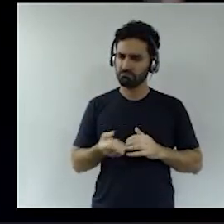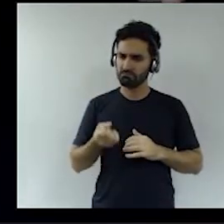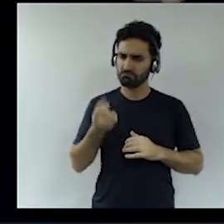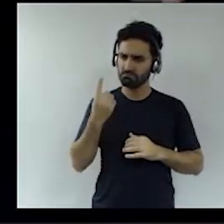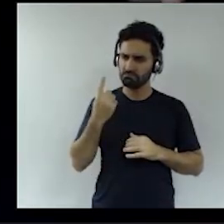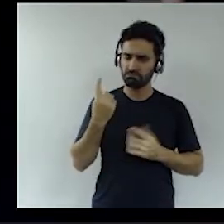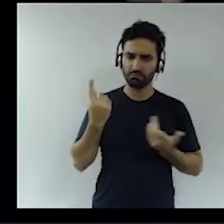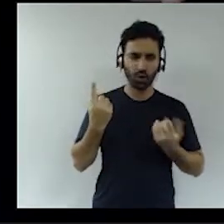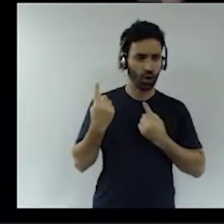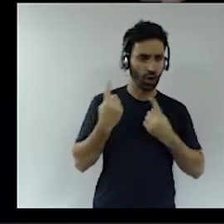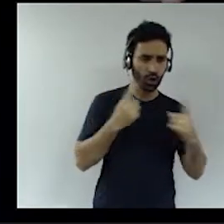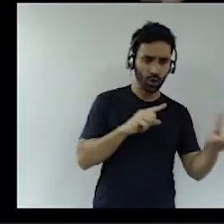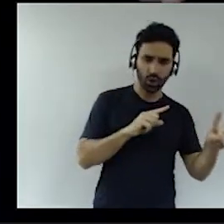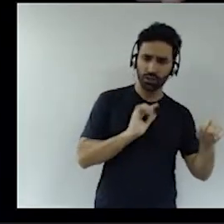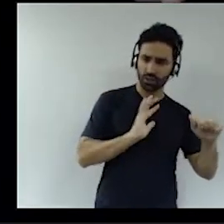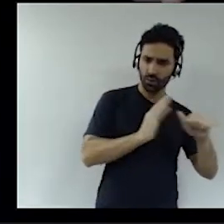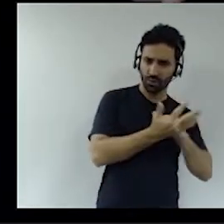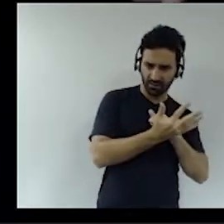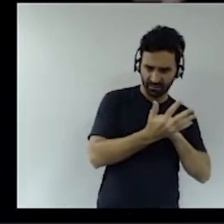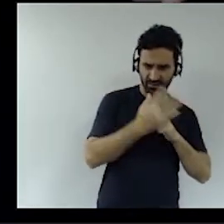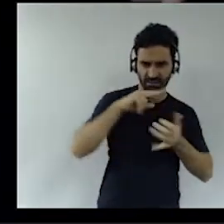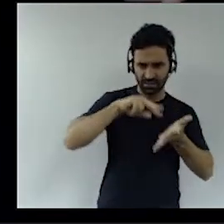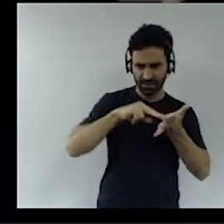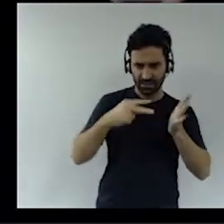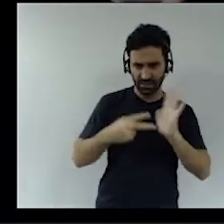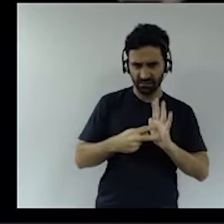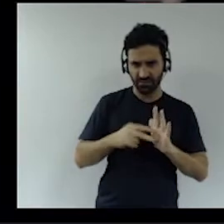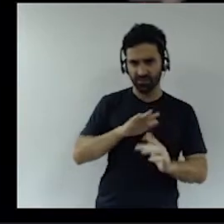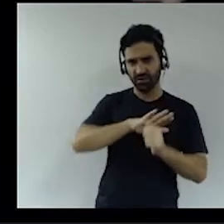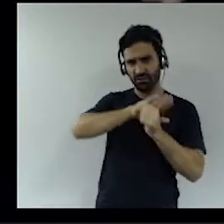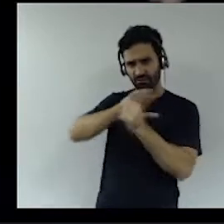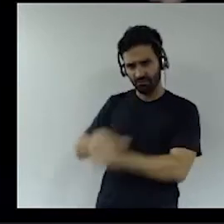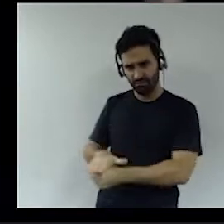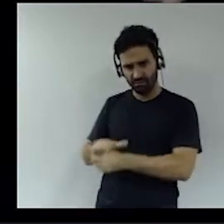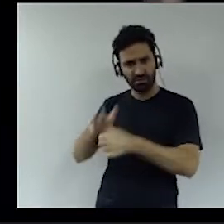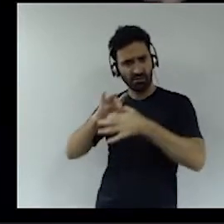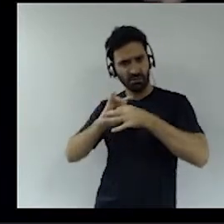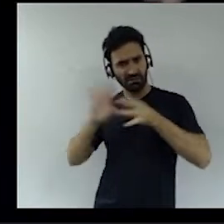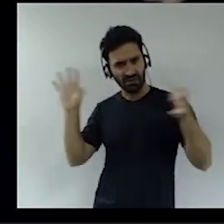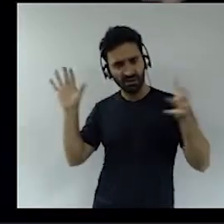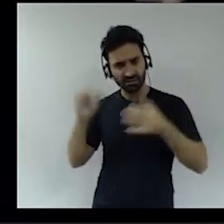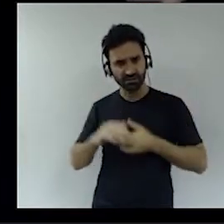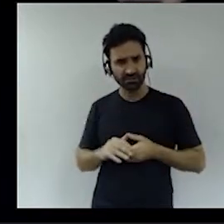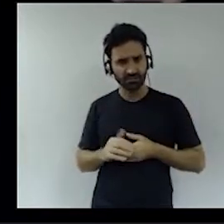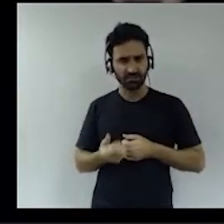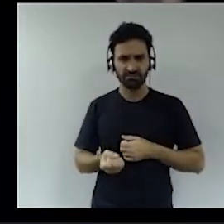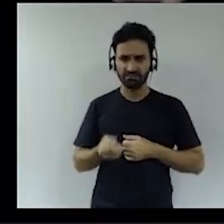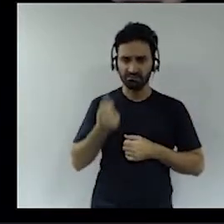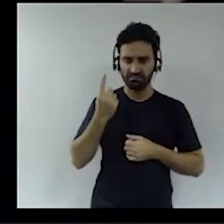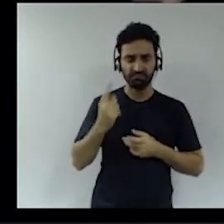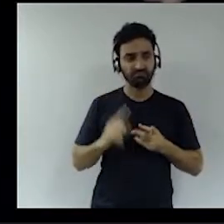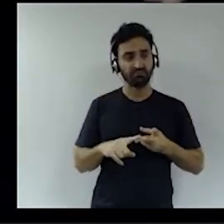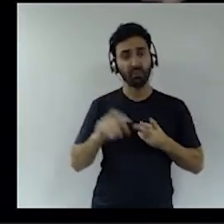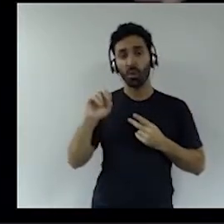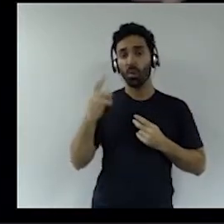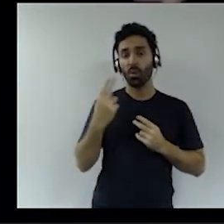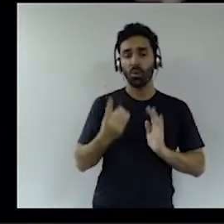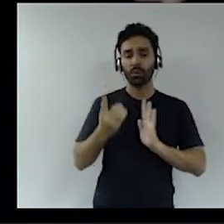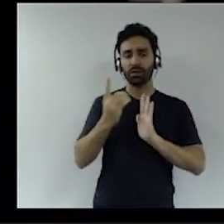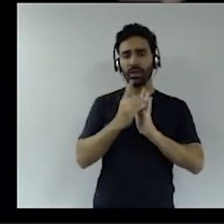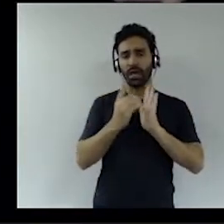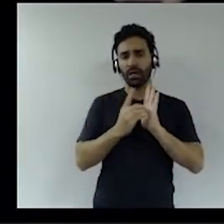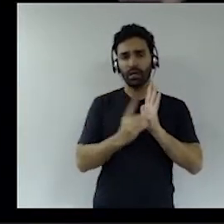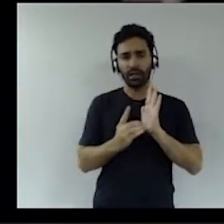outros dizendo que se tratava de decretos, e que os decretos das